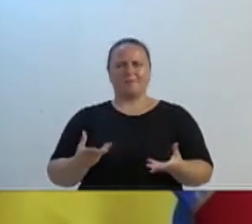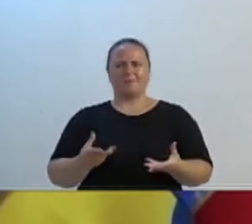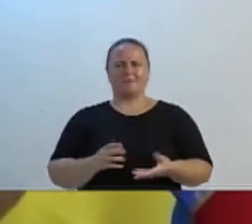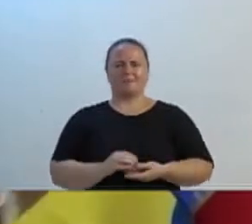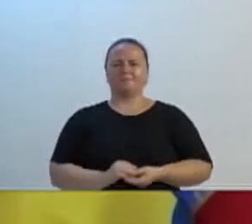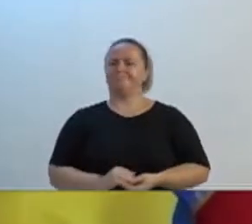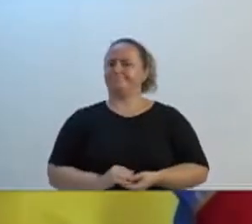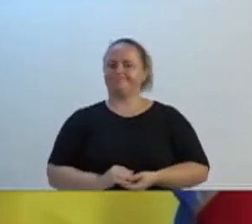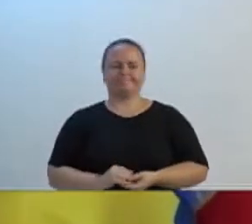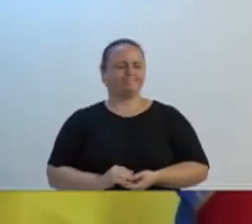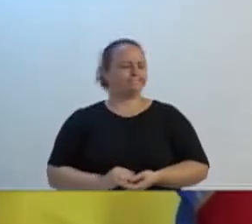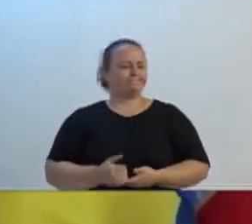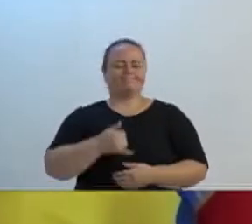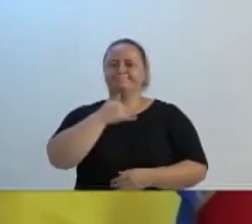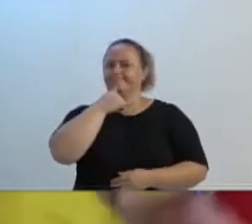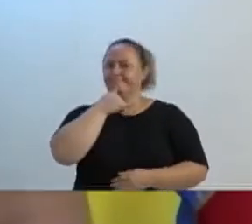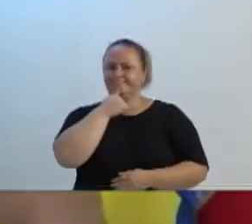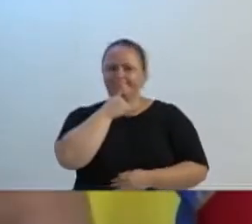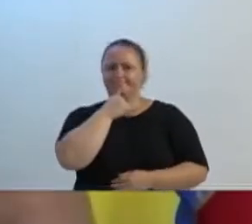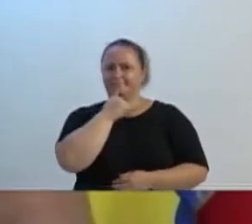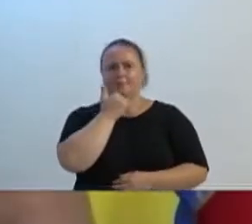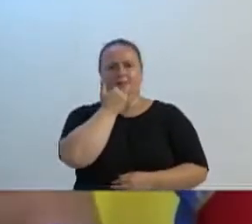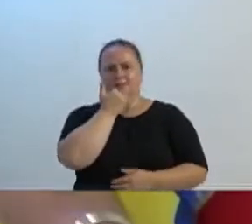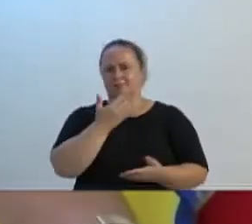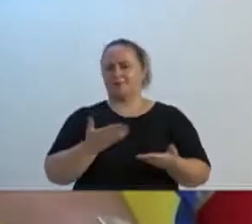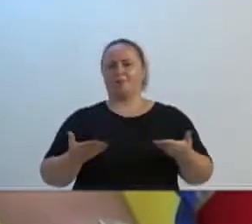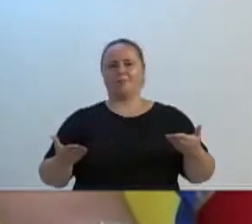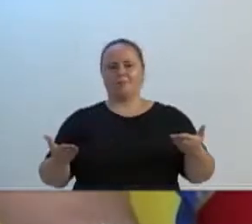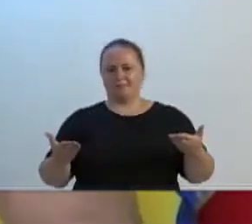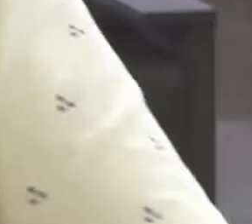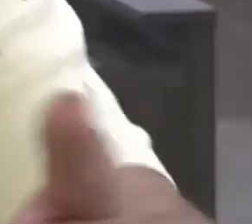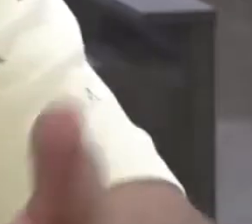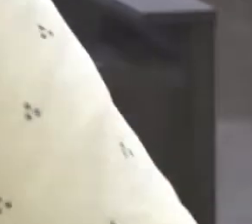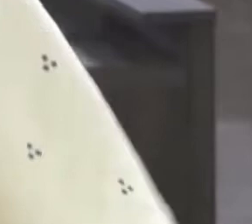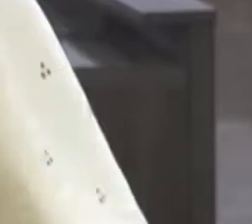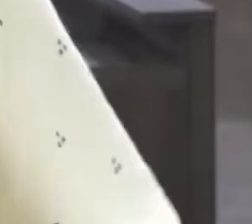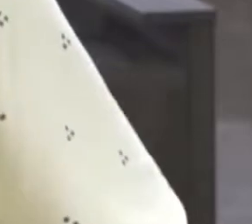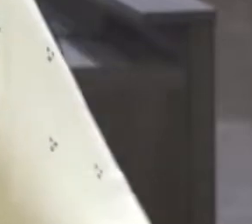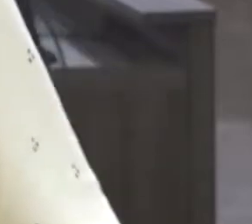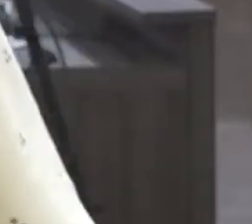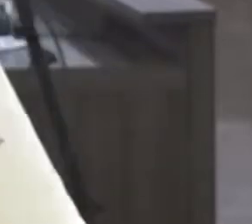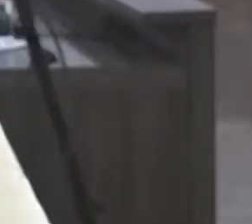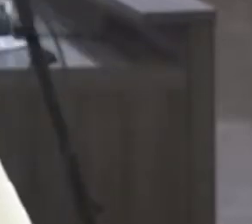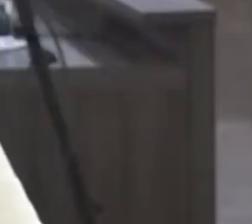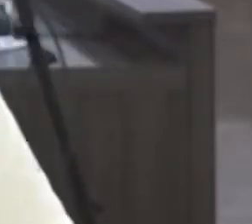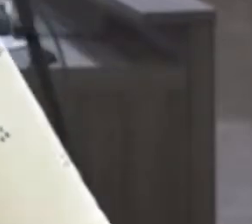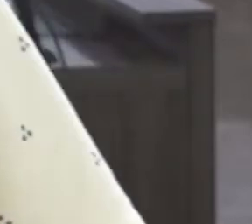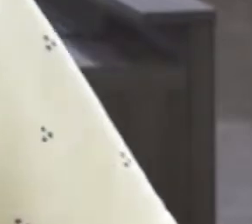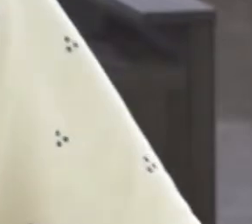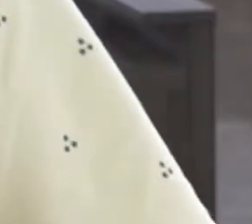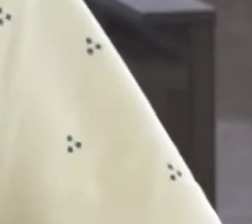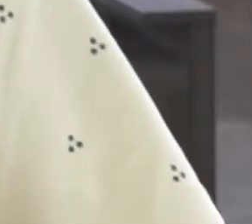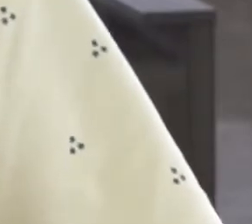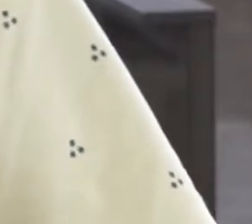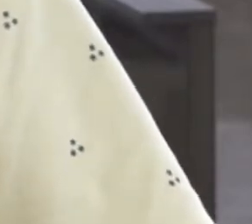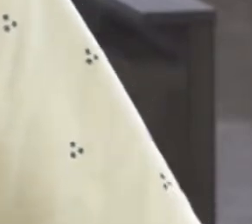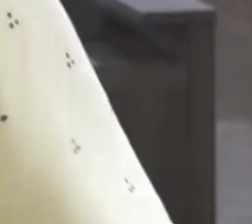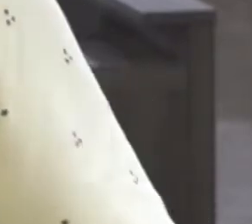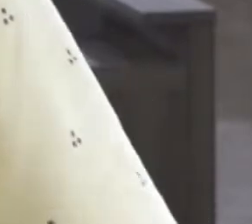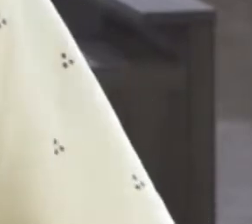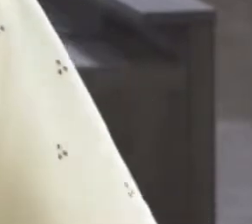para prestigiar o bazar beneficente do hospital santa isabel acho que o povo de blumenau tem que participar tem que prestigiar